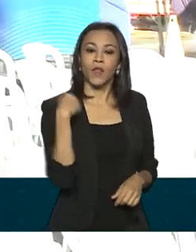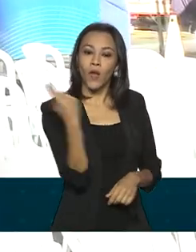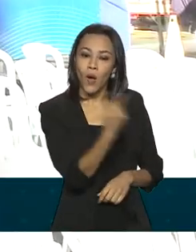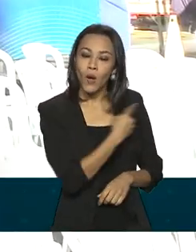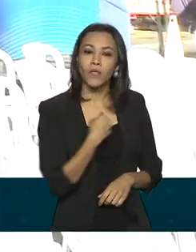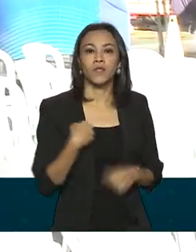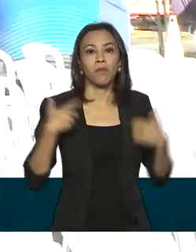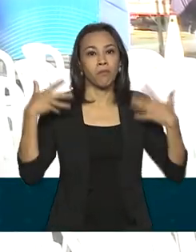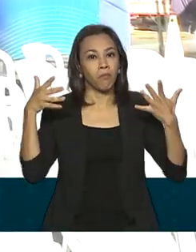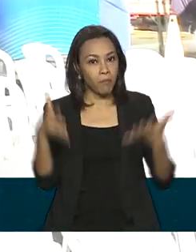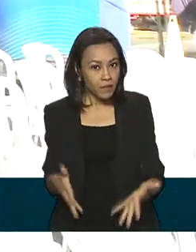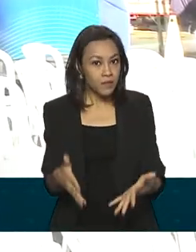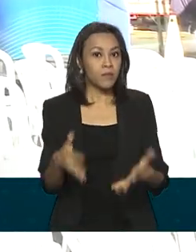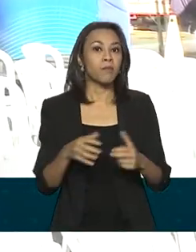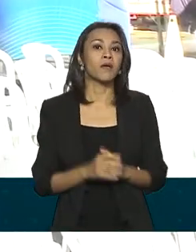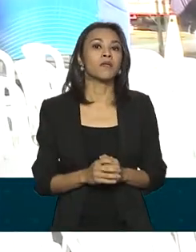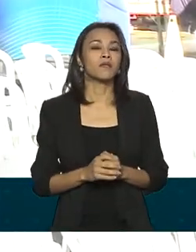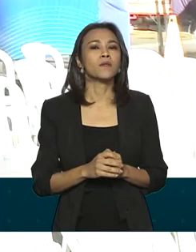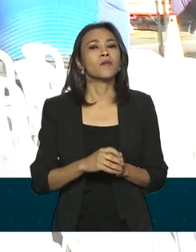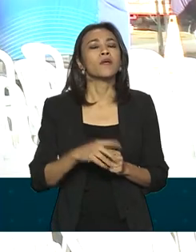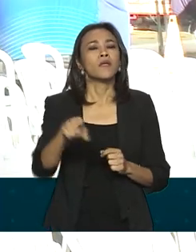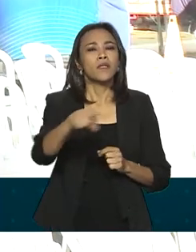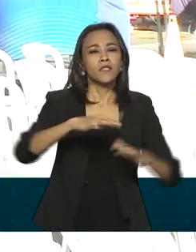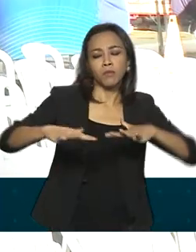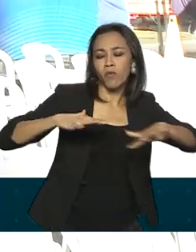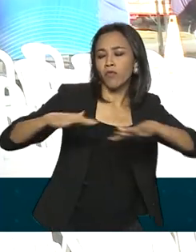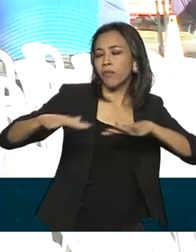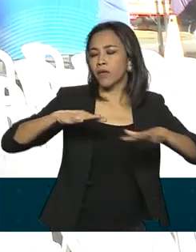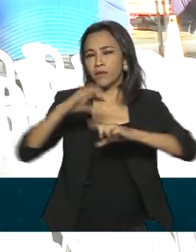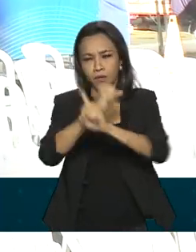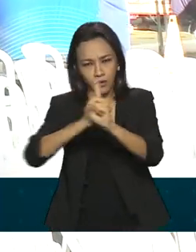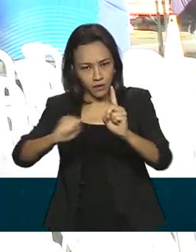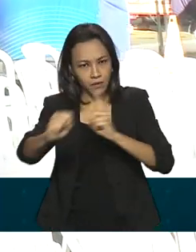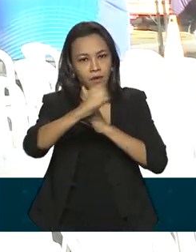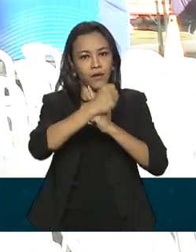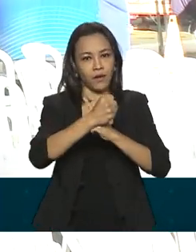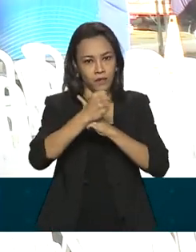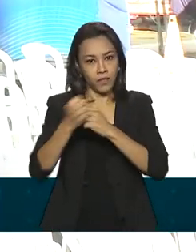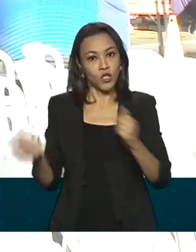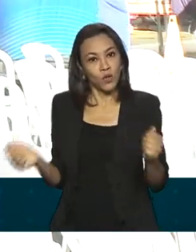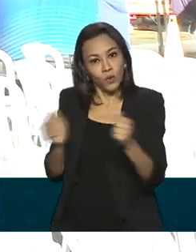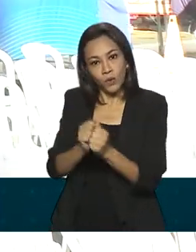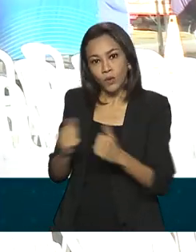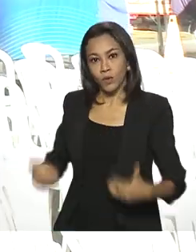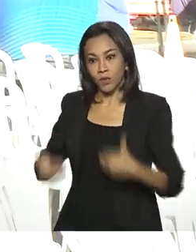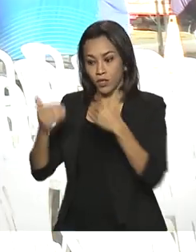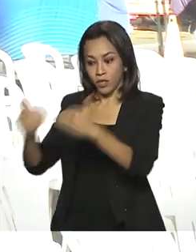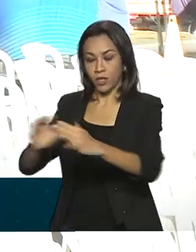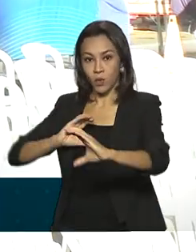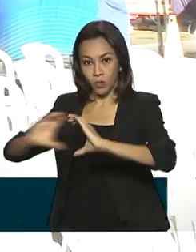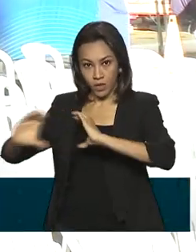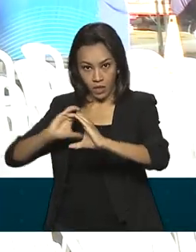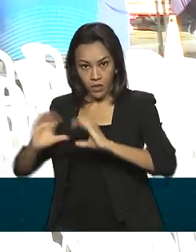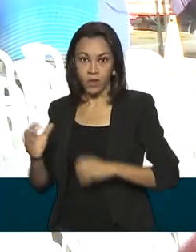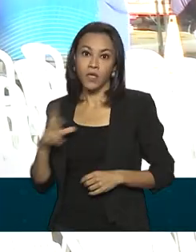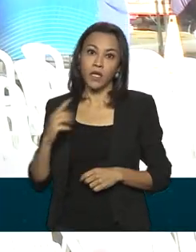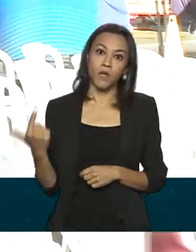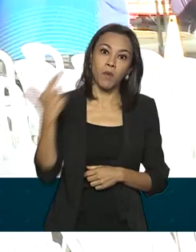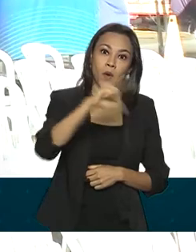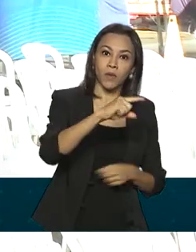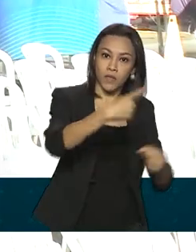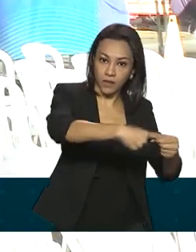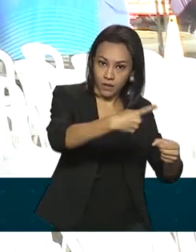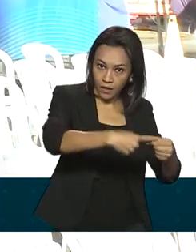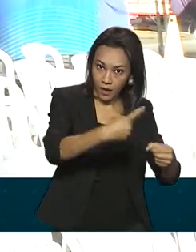esses movimentos que geram cidadania no Ministério das Comunicações. A gente também tem na cidade de Touros, onde também foi instalado dentro